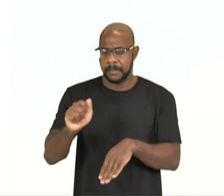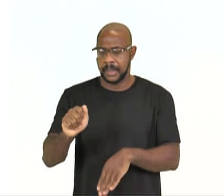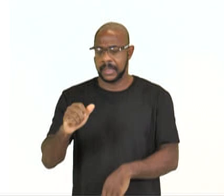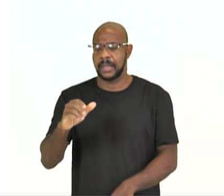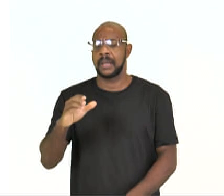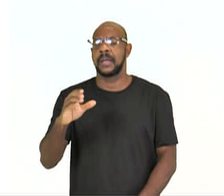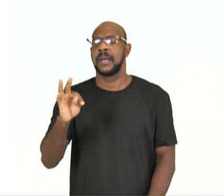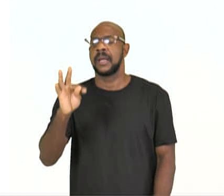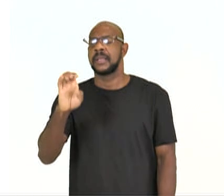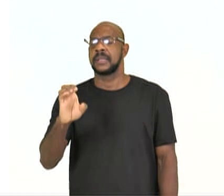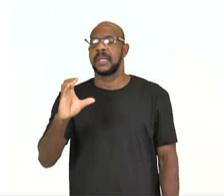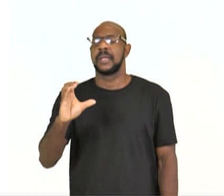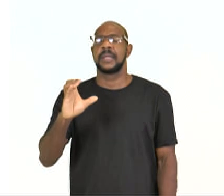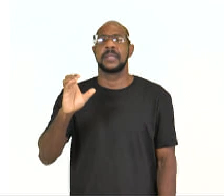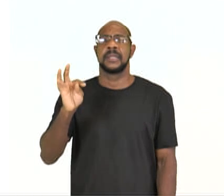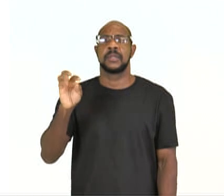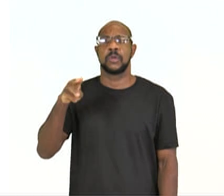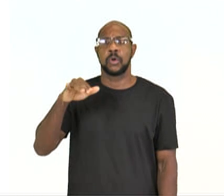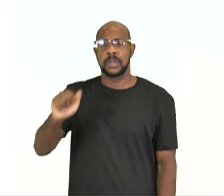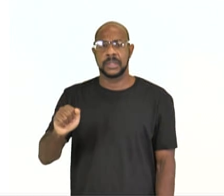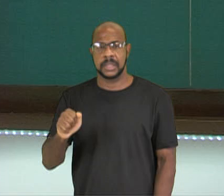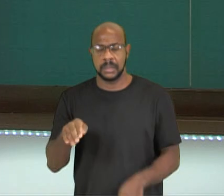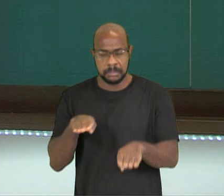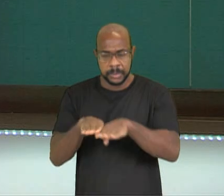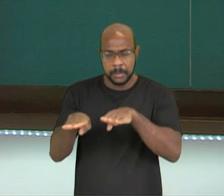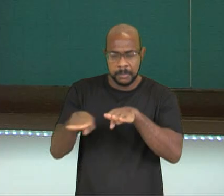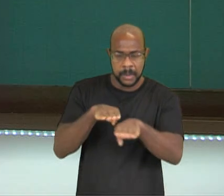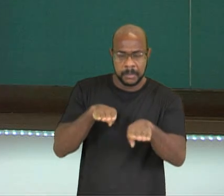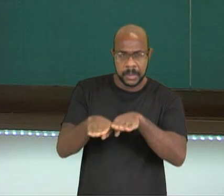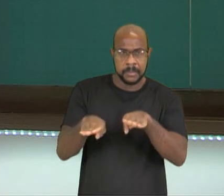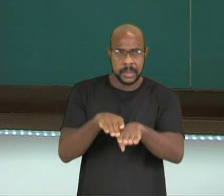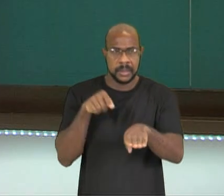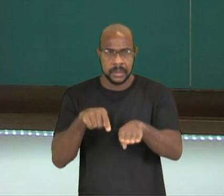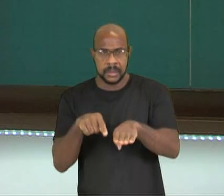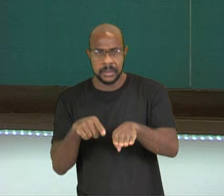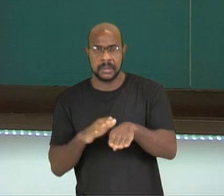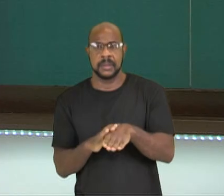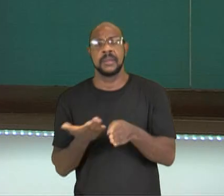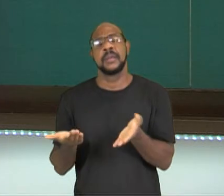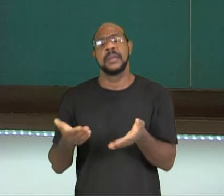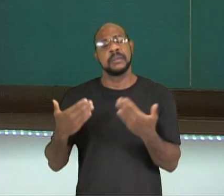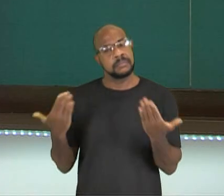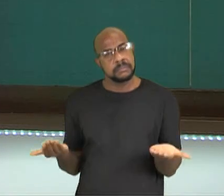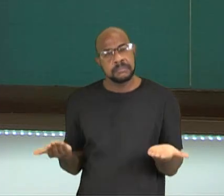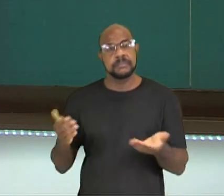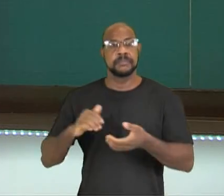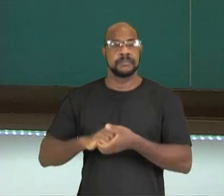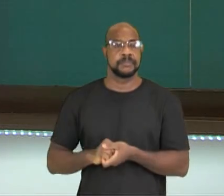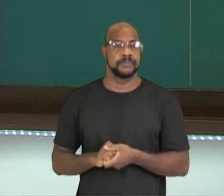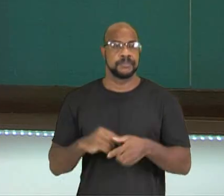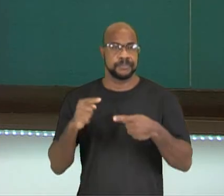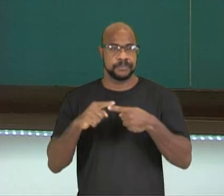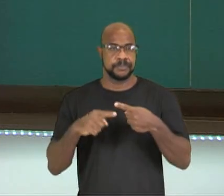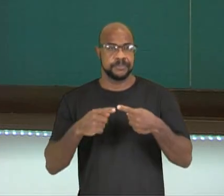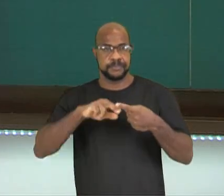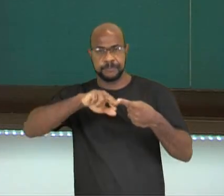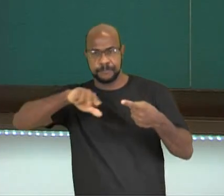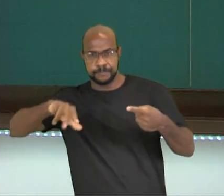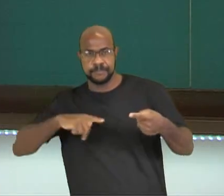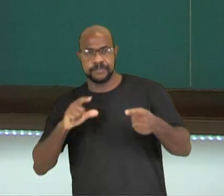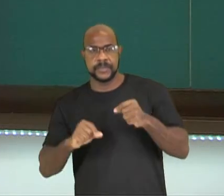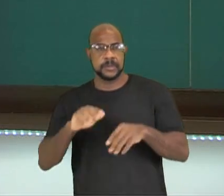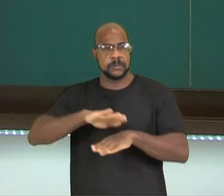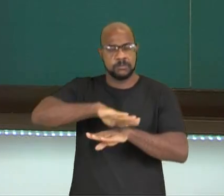posição nela com existir ou não dobramentos modernos? Os dobramentos modernos, que são essas formações